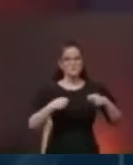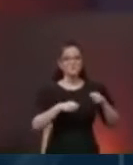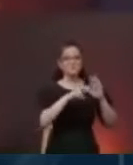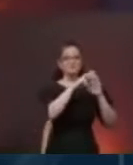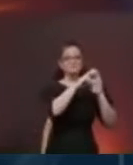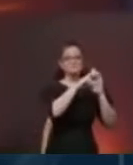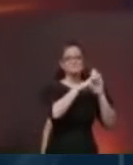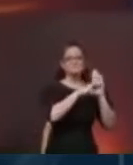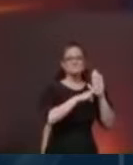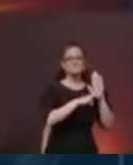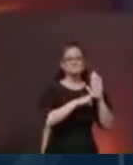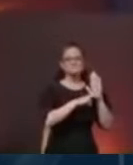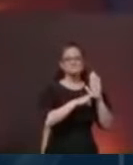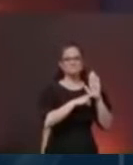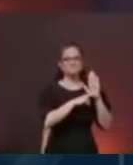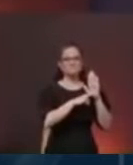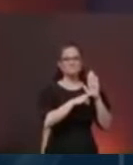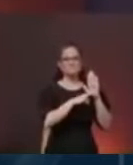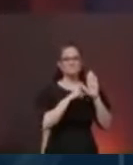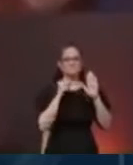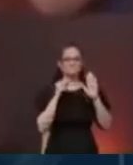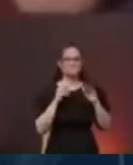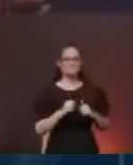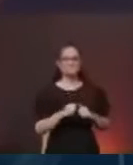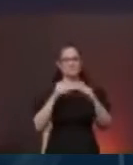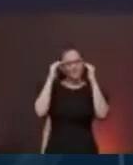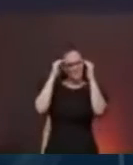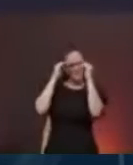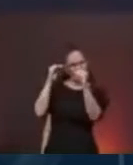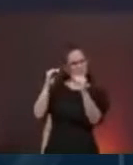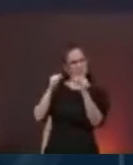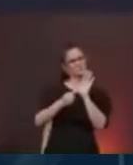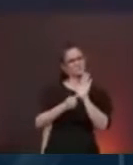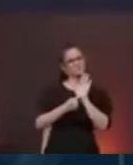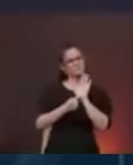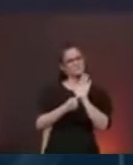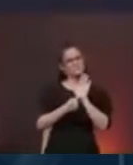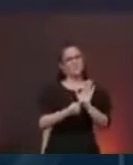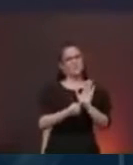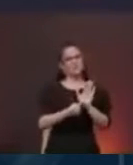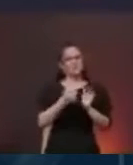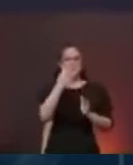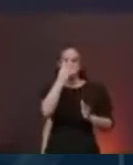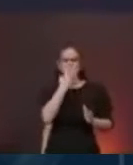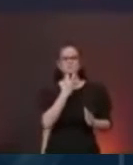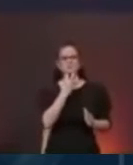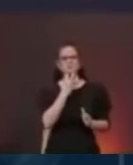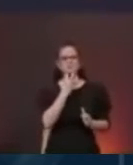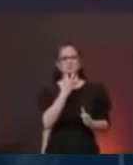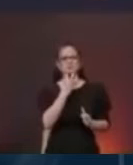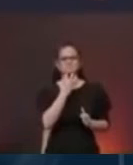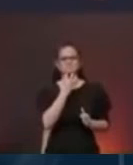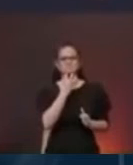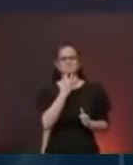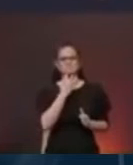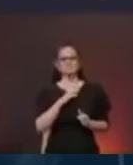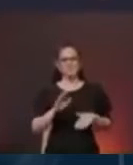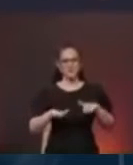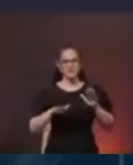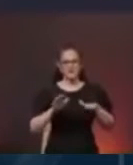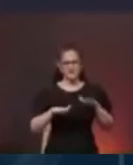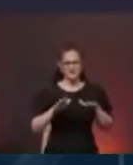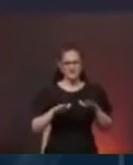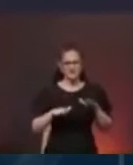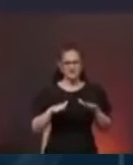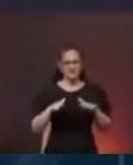regras, protocolos e mostre que o negócio é sério. Você sabe por que nós estamos onde estamos? Porque nossos pais não